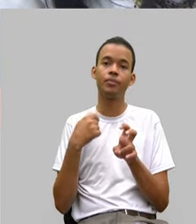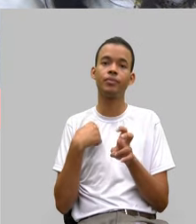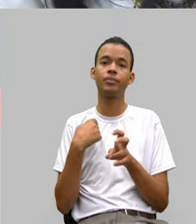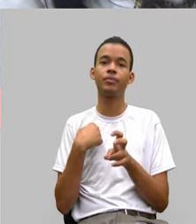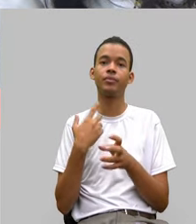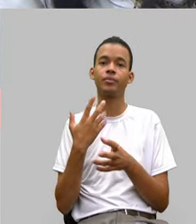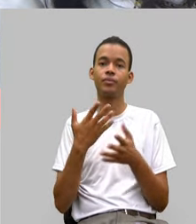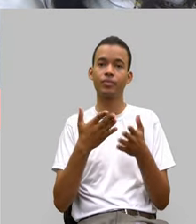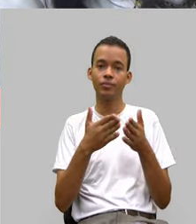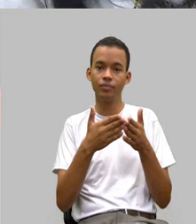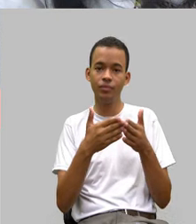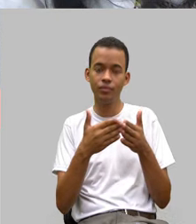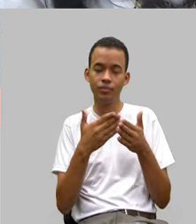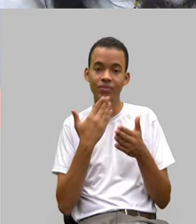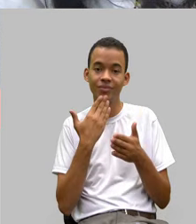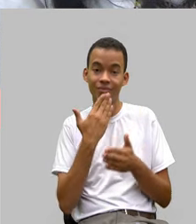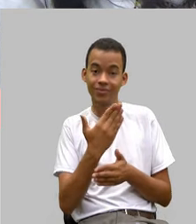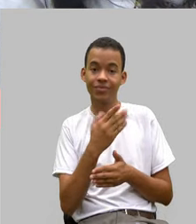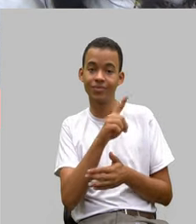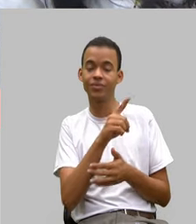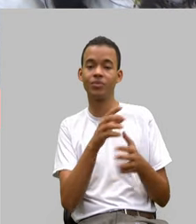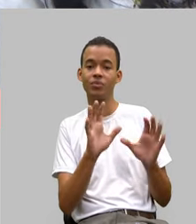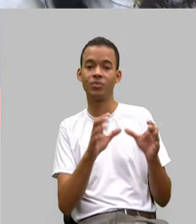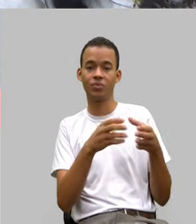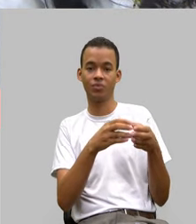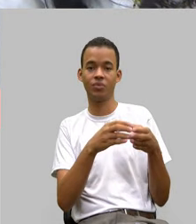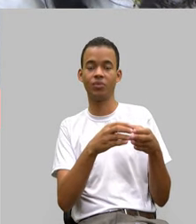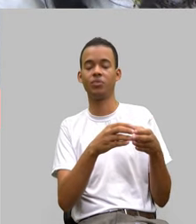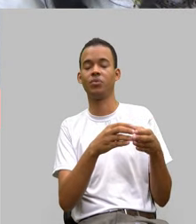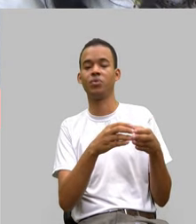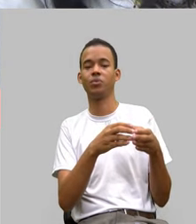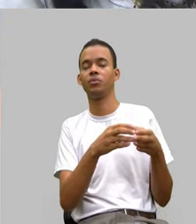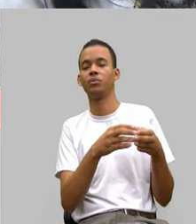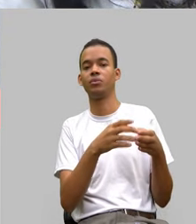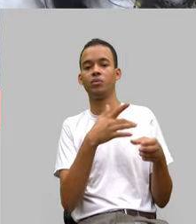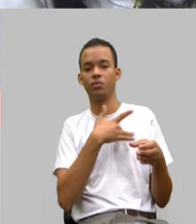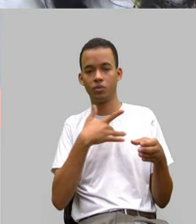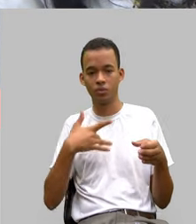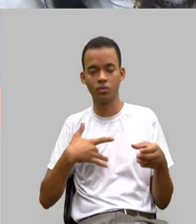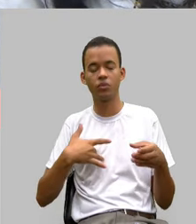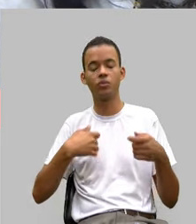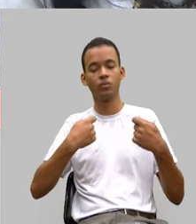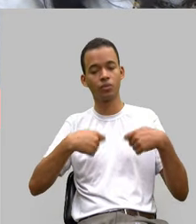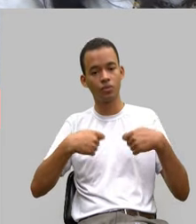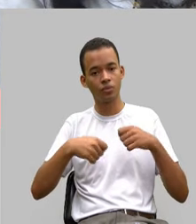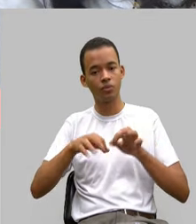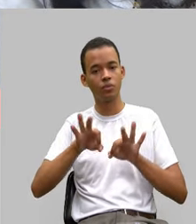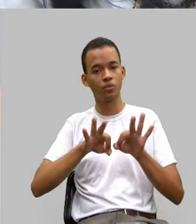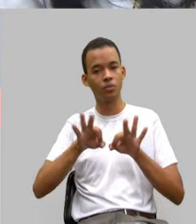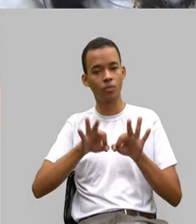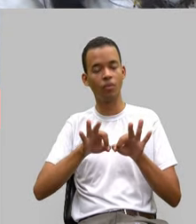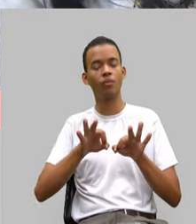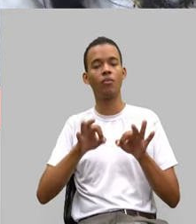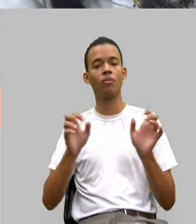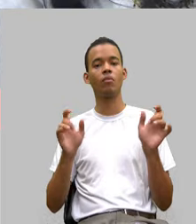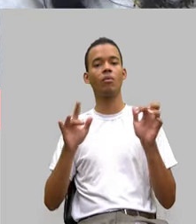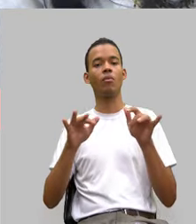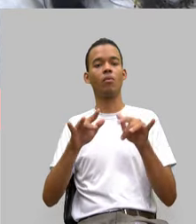na comissão de saúde para que se fizesse uma audiência pública